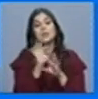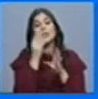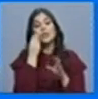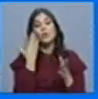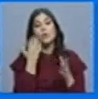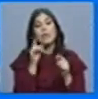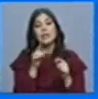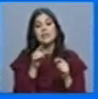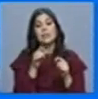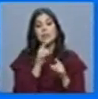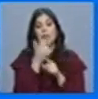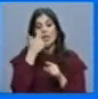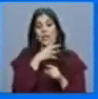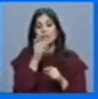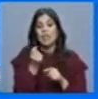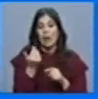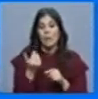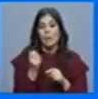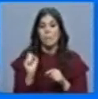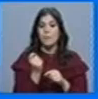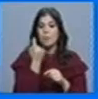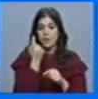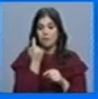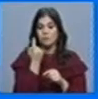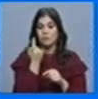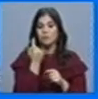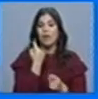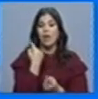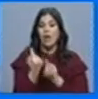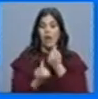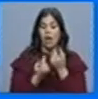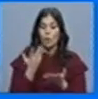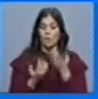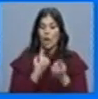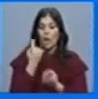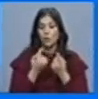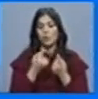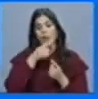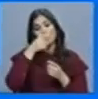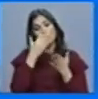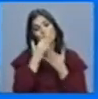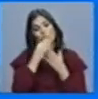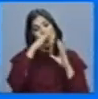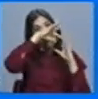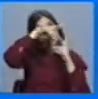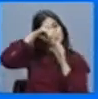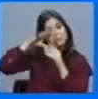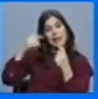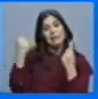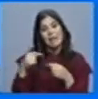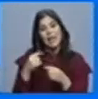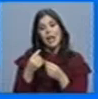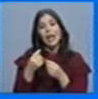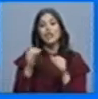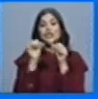Oumuamua. E, como eu disse há bocado, é o primeiro de alguns que os astrónomos pensam que existem no nosso sistema solar, ou seja, corpos que